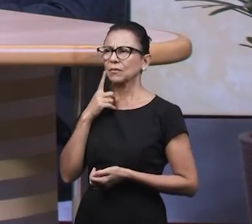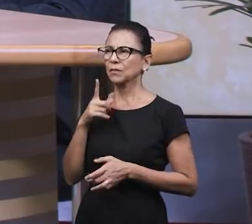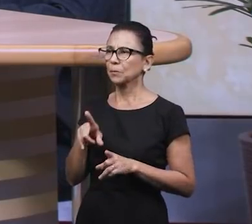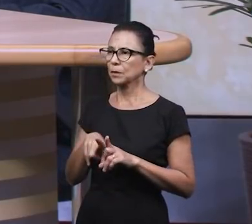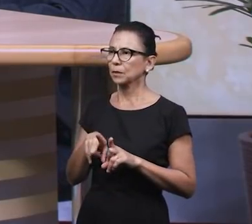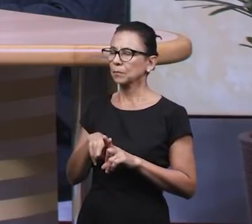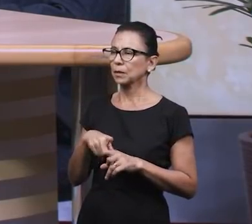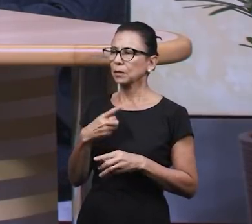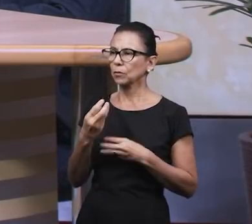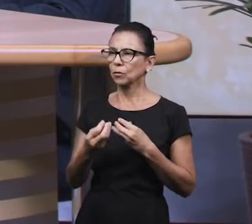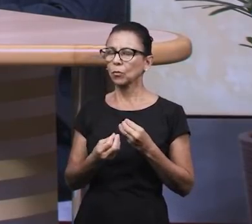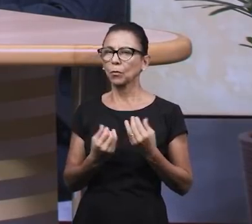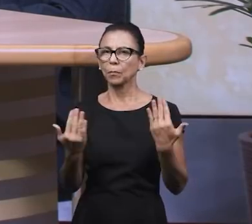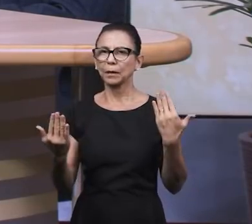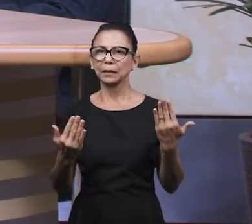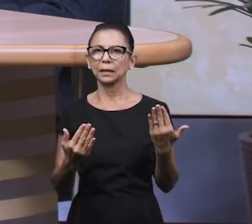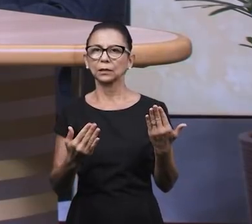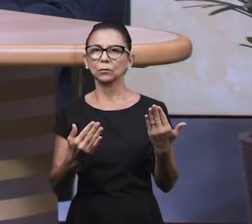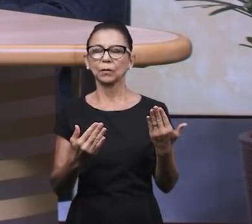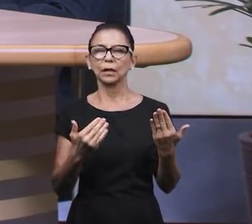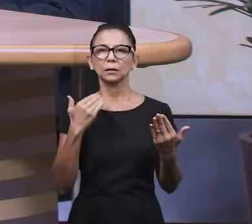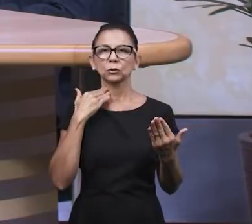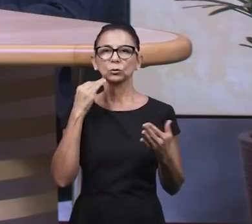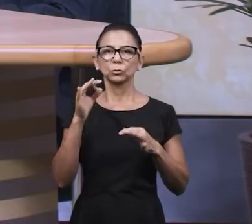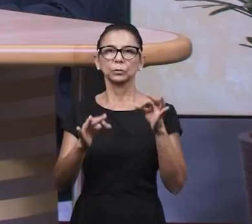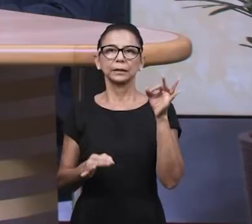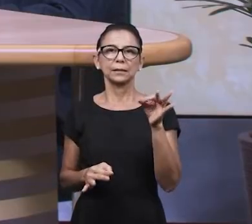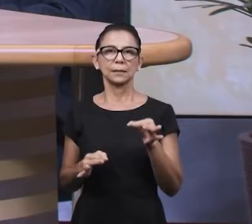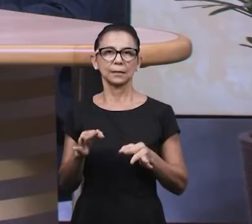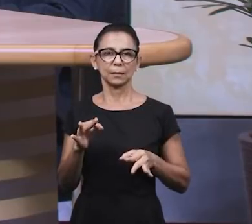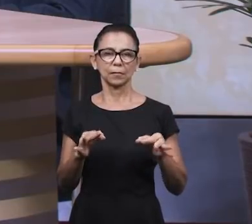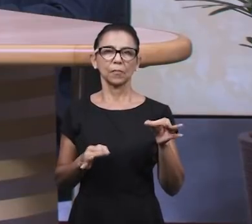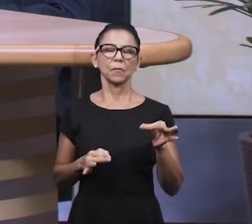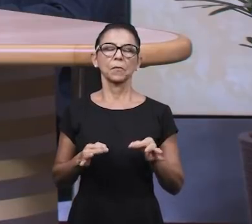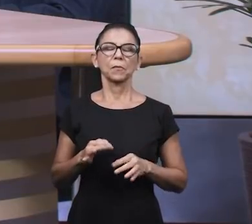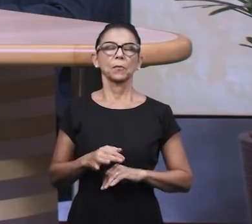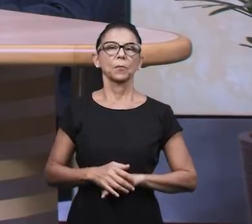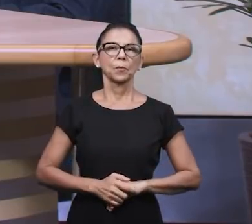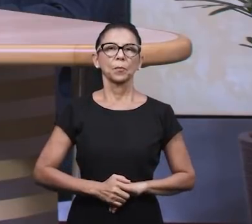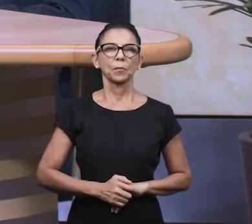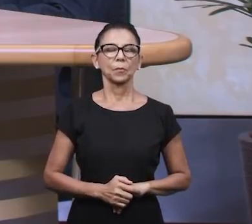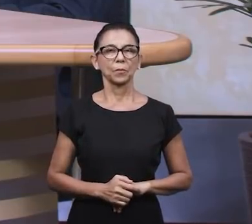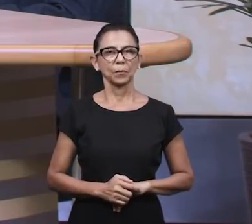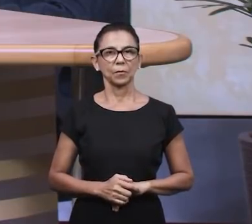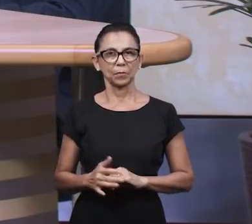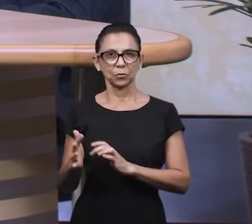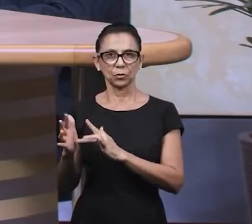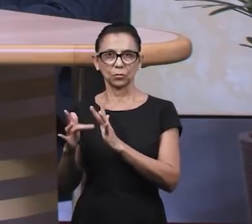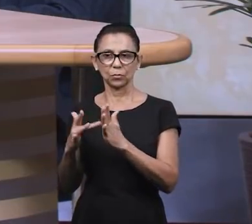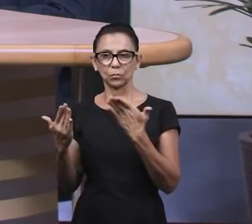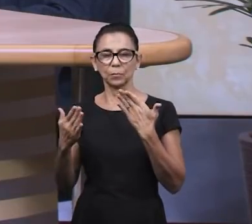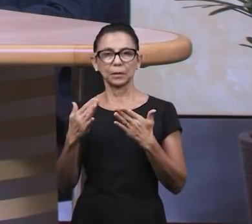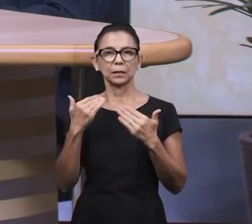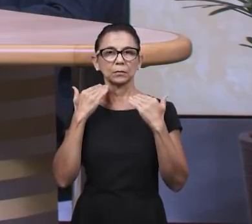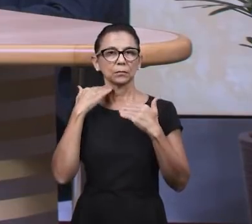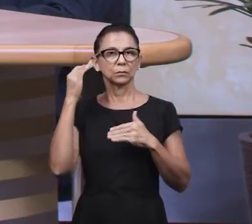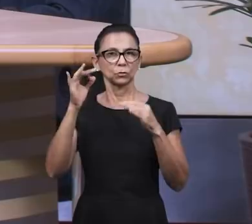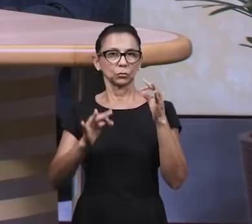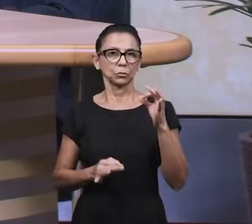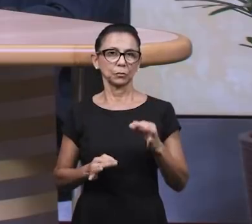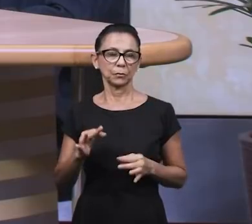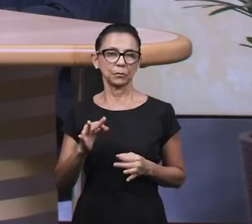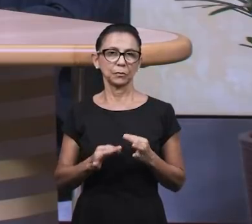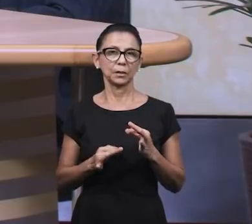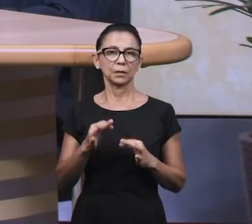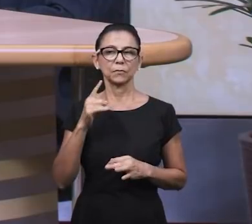figura é como juiz. Teria também na condição de juiz, né, ele como juiz. Você vê,